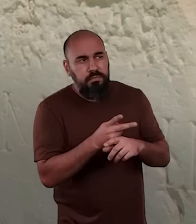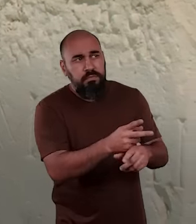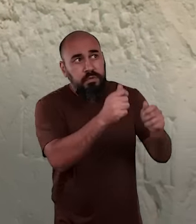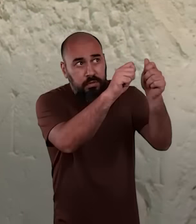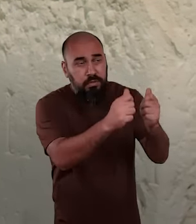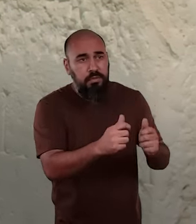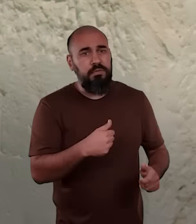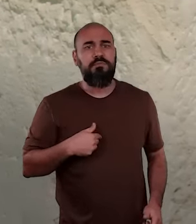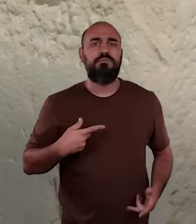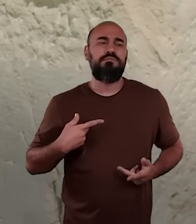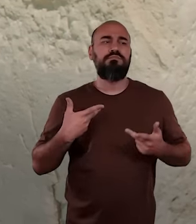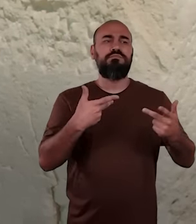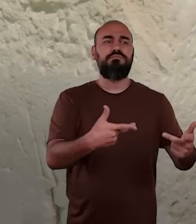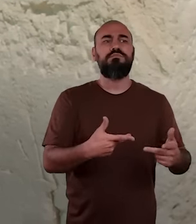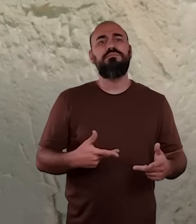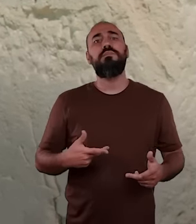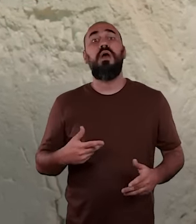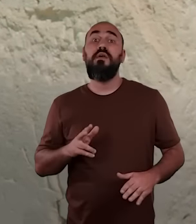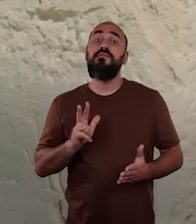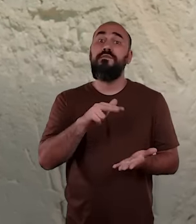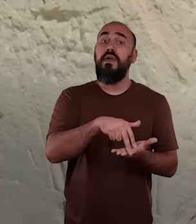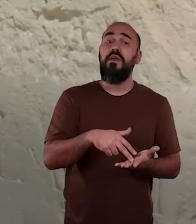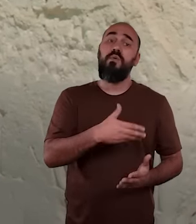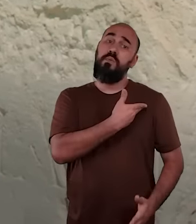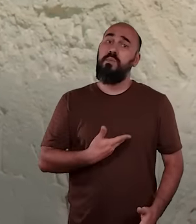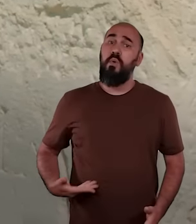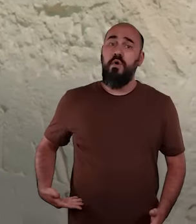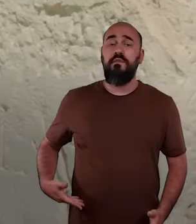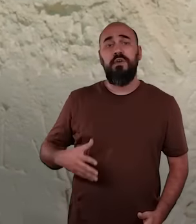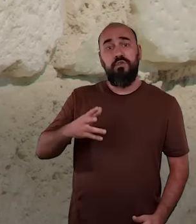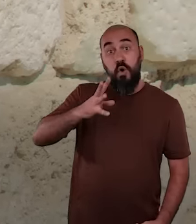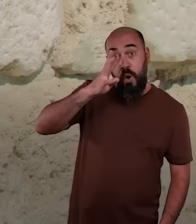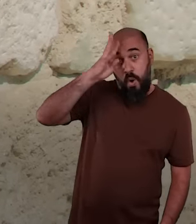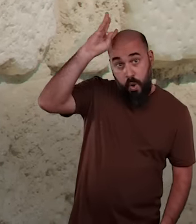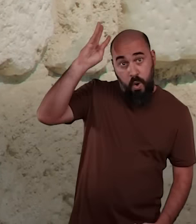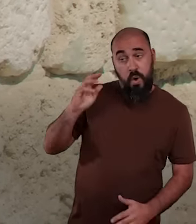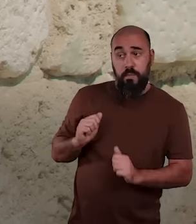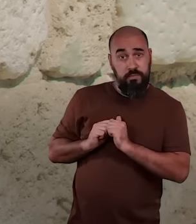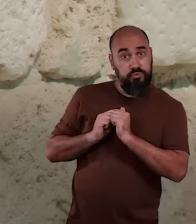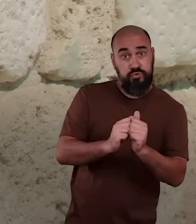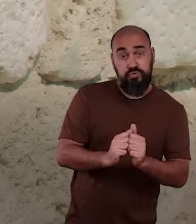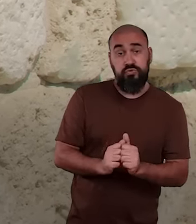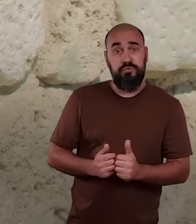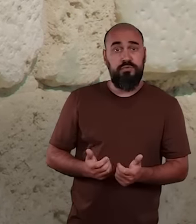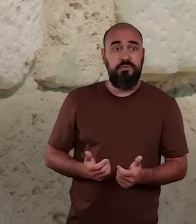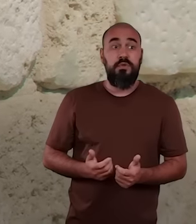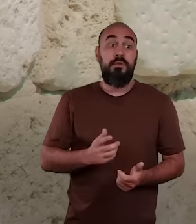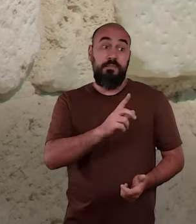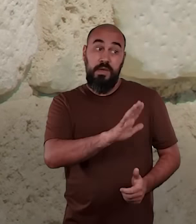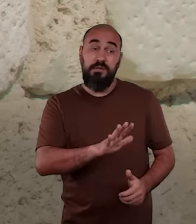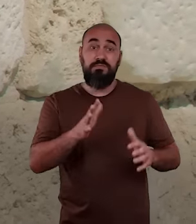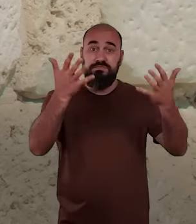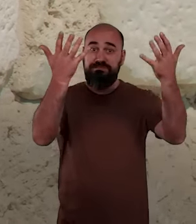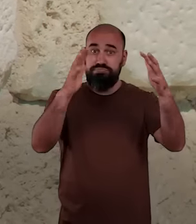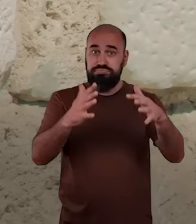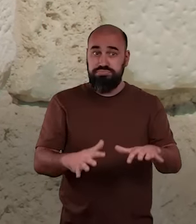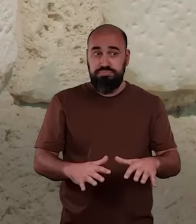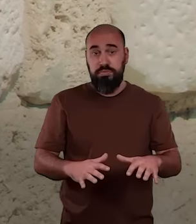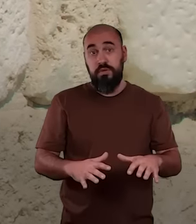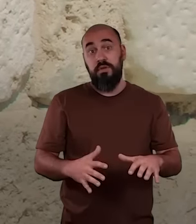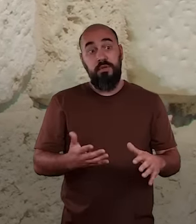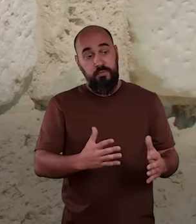imperador e também sob os auspícios do próprio governo romano. E depois que esse templo foi destruído e essa parede